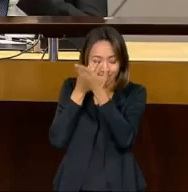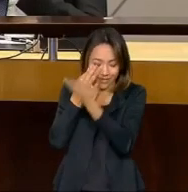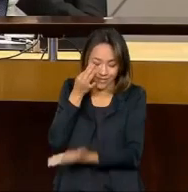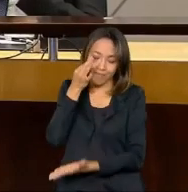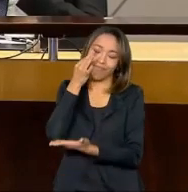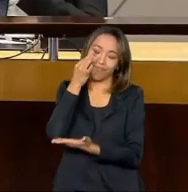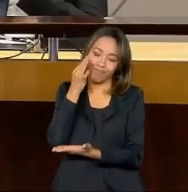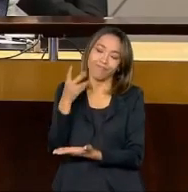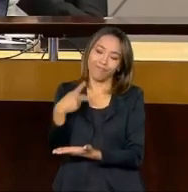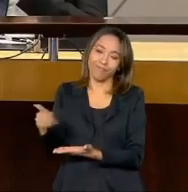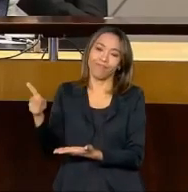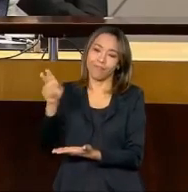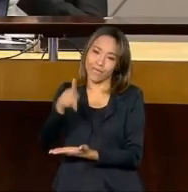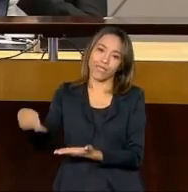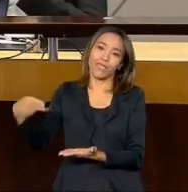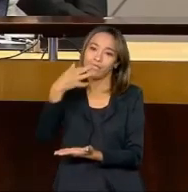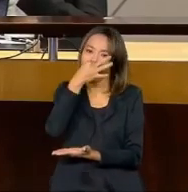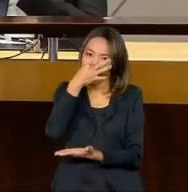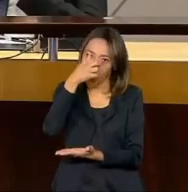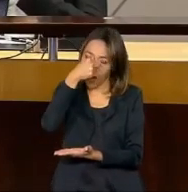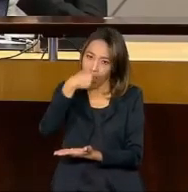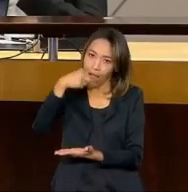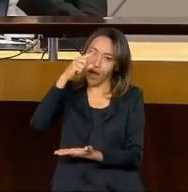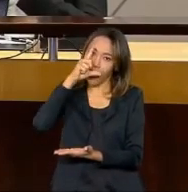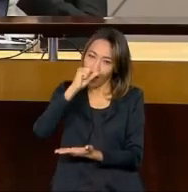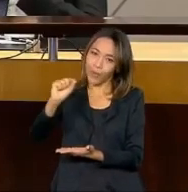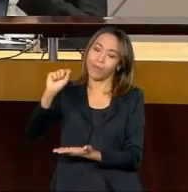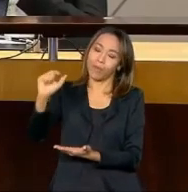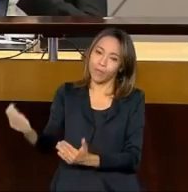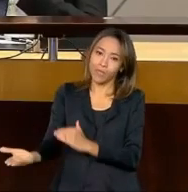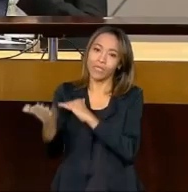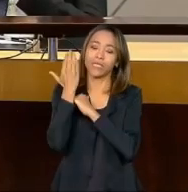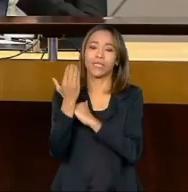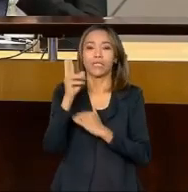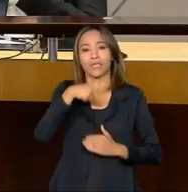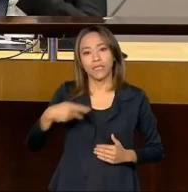presidente Alckmin, para que o senhor então possa nos ajudar com o presidente Lula,